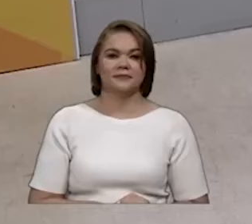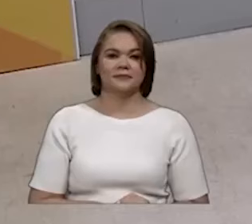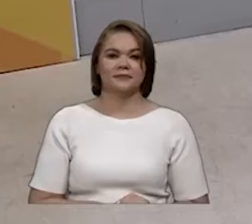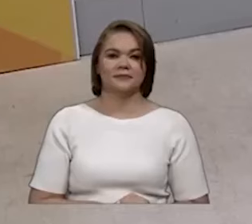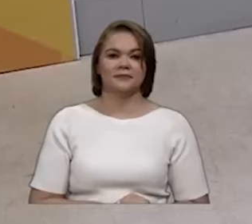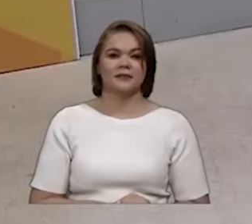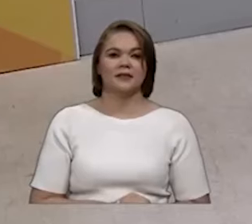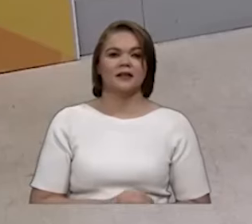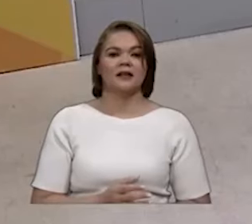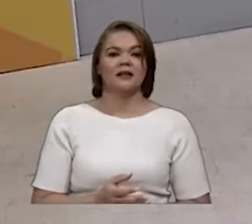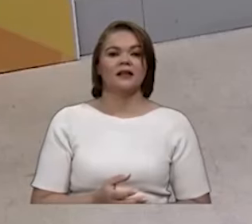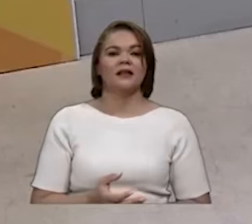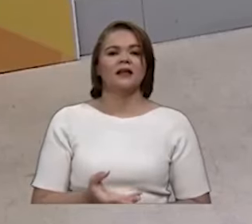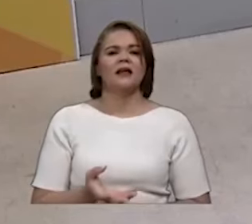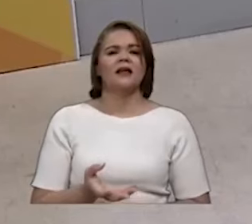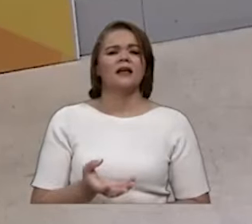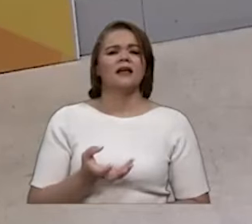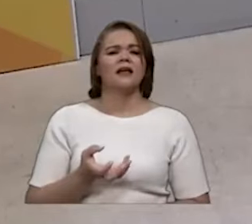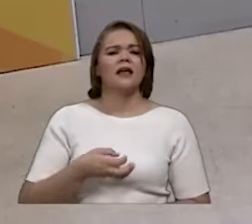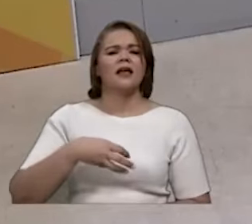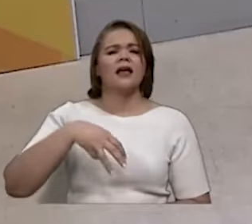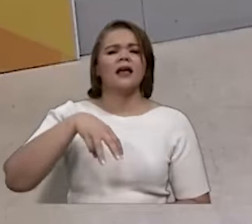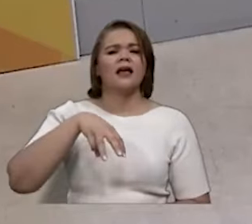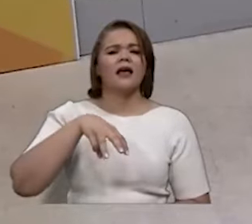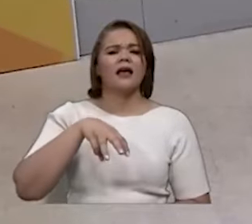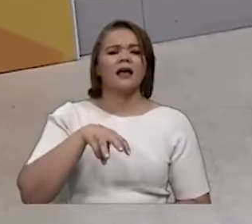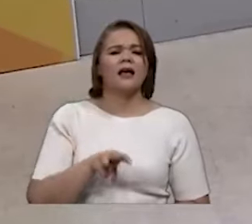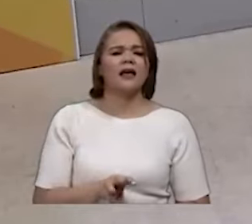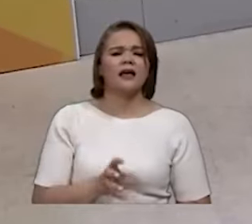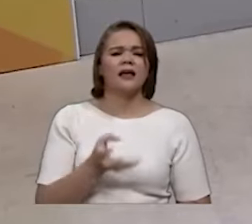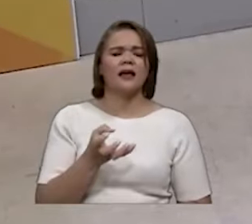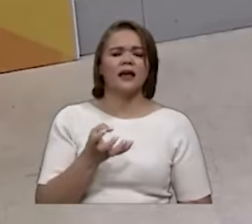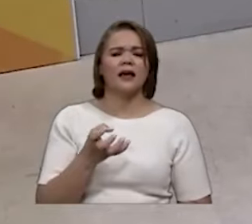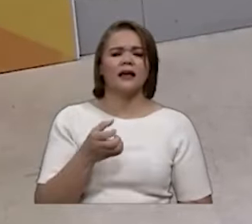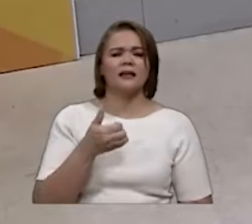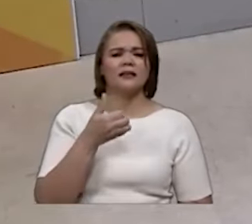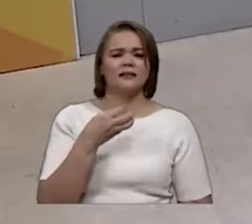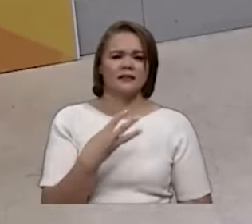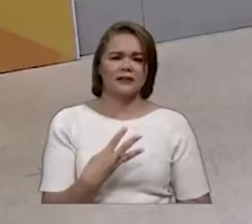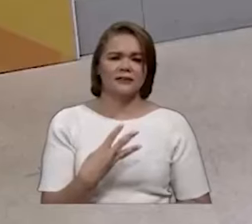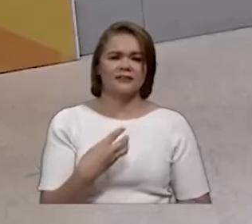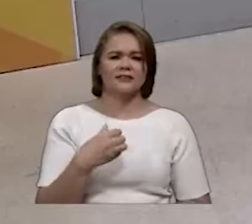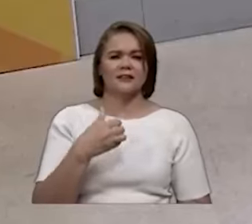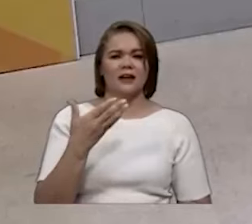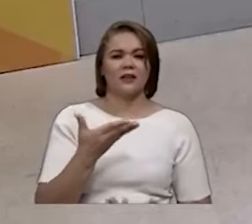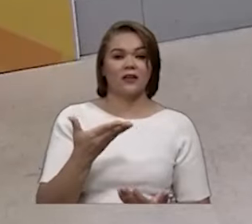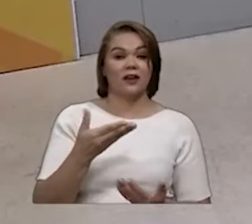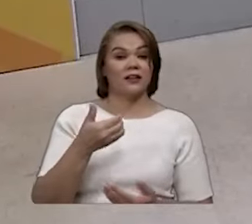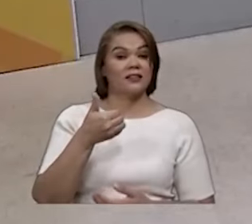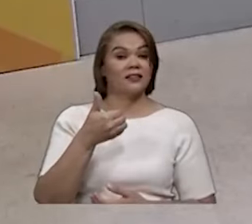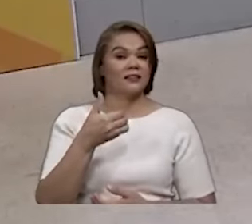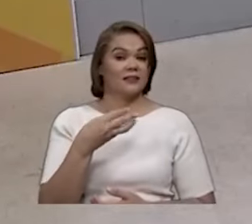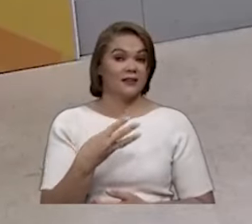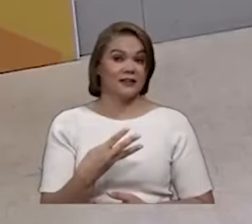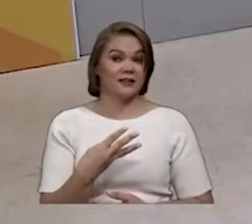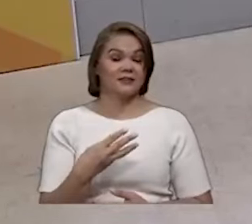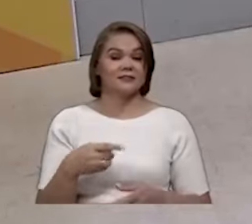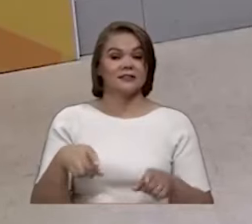Quem quer bola de número 13, número 13? Marque número 13, marque